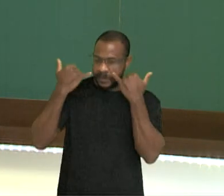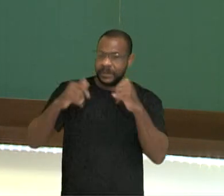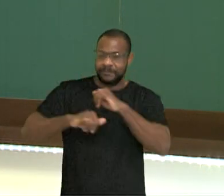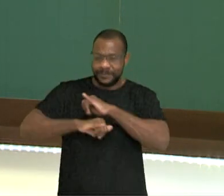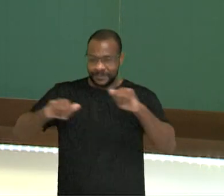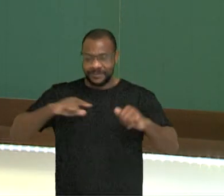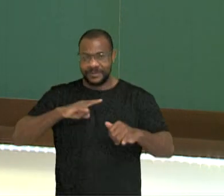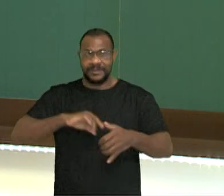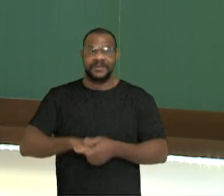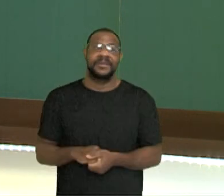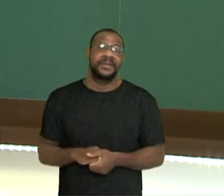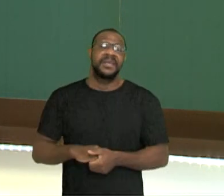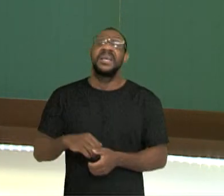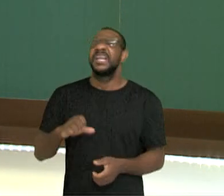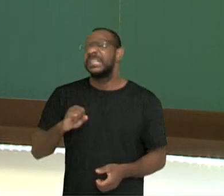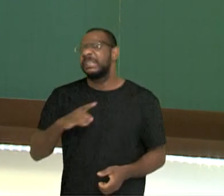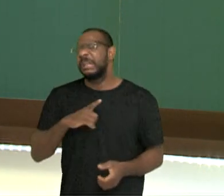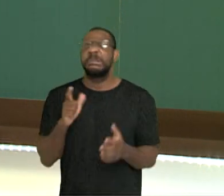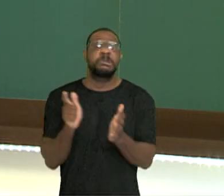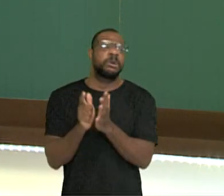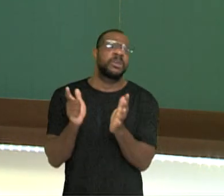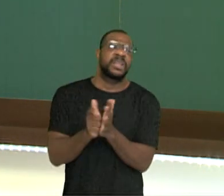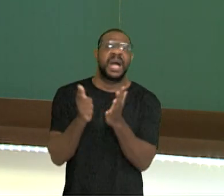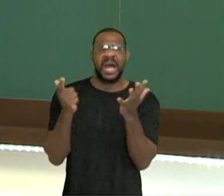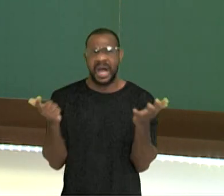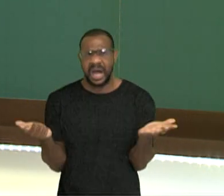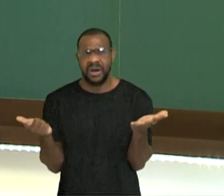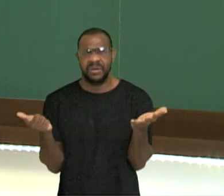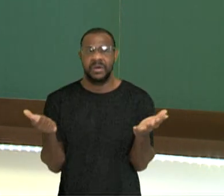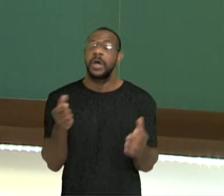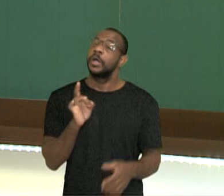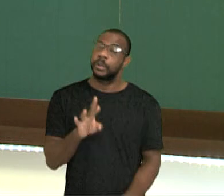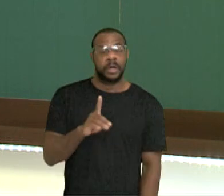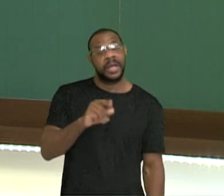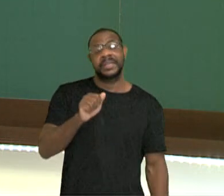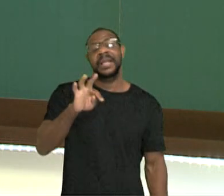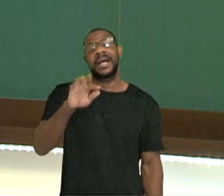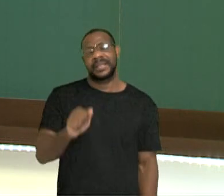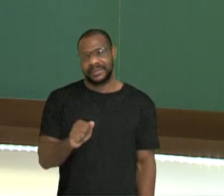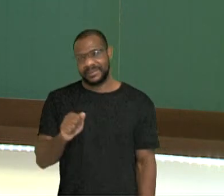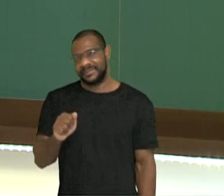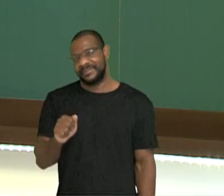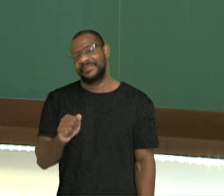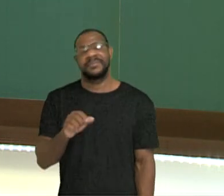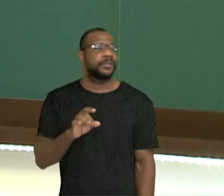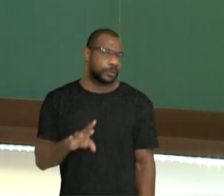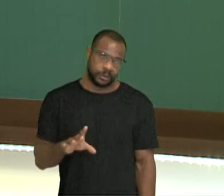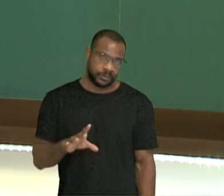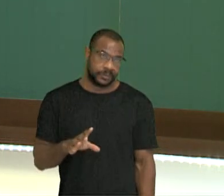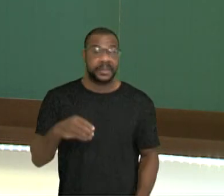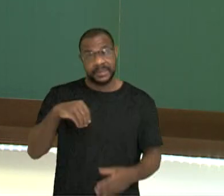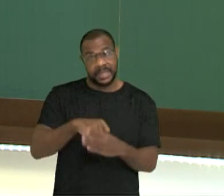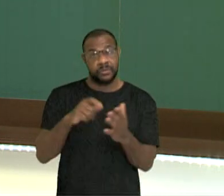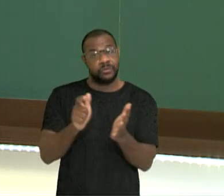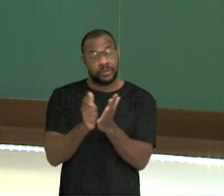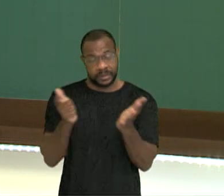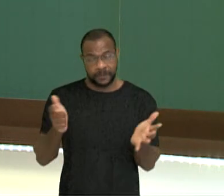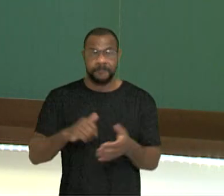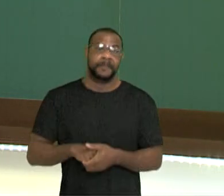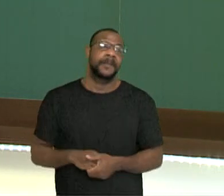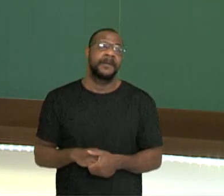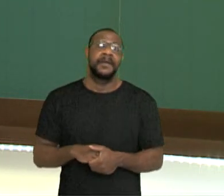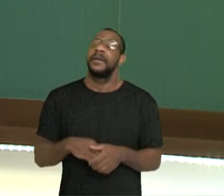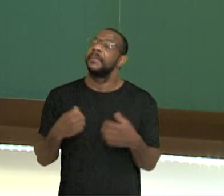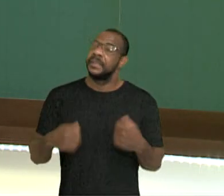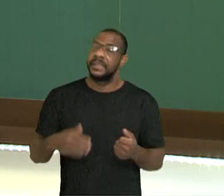também. Quando é no jornal, aí nós temos apenas a data, né? É importante, né? De que dia é essa notícia? Todo mundo